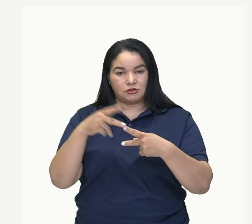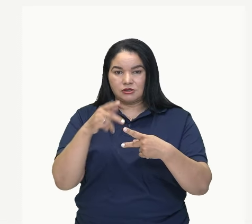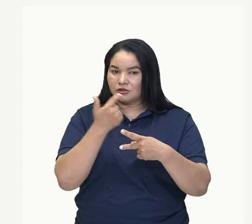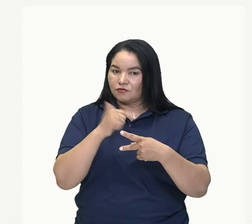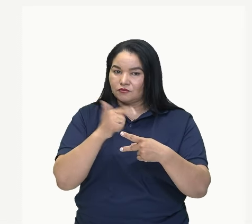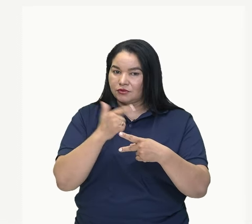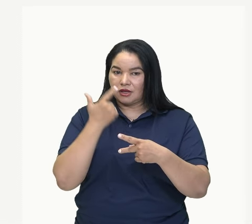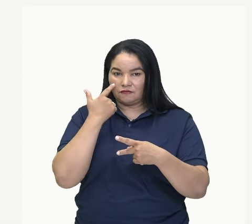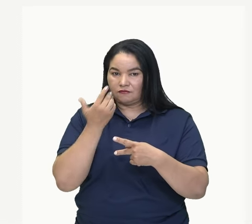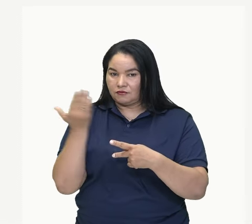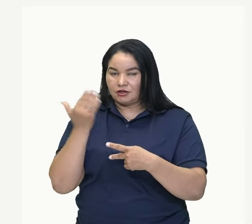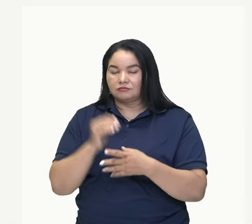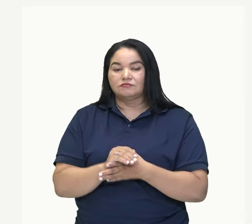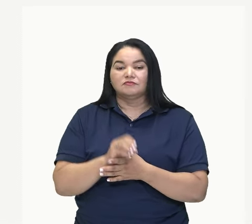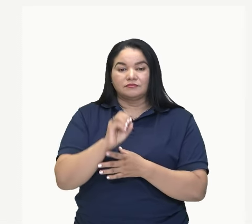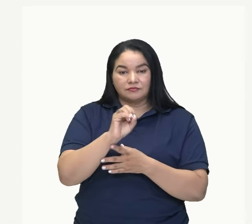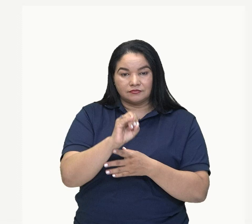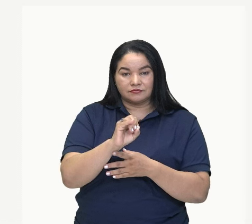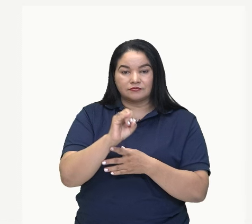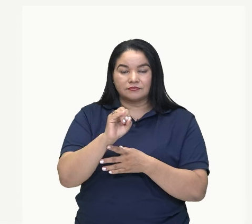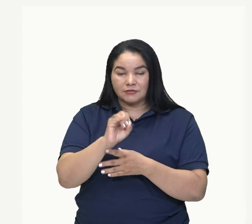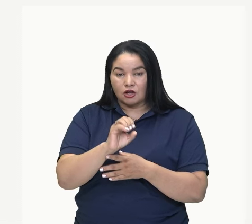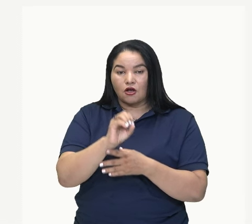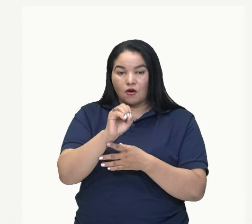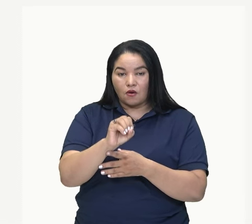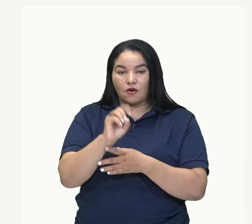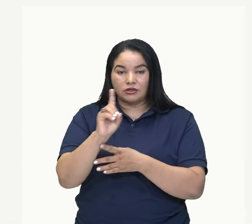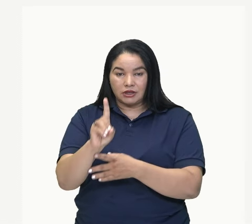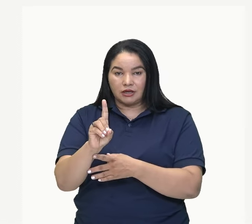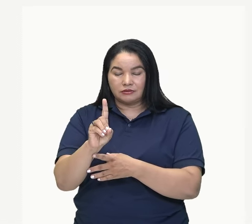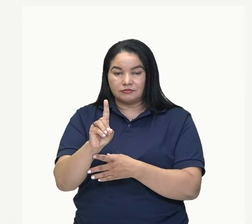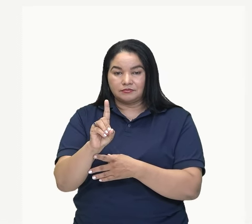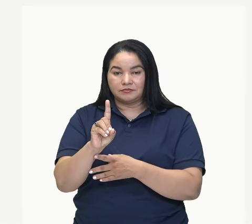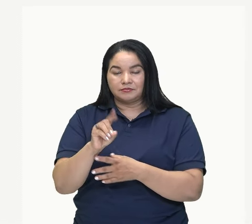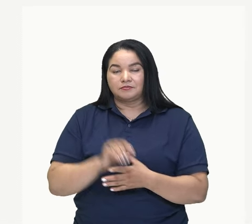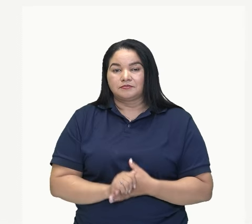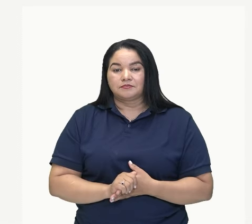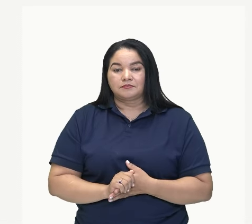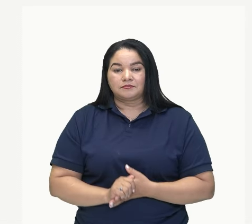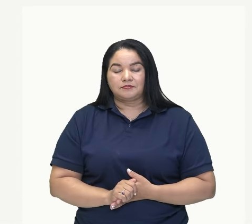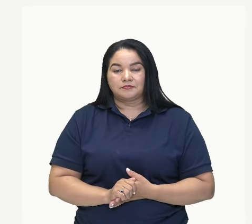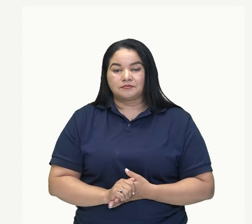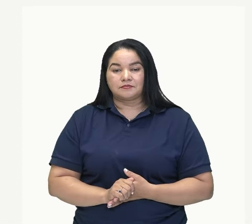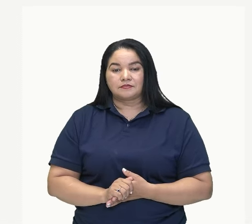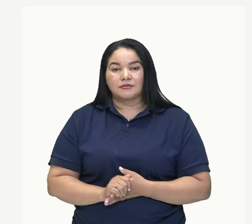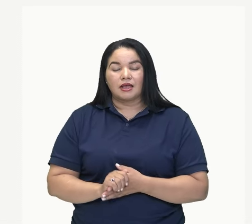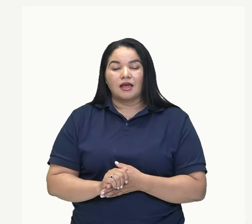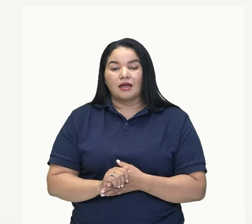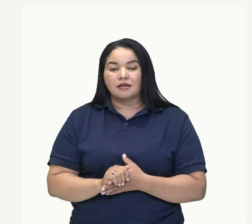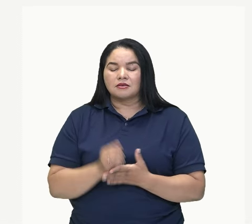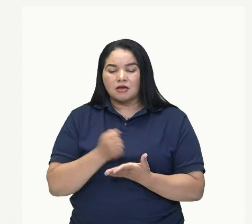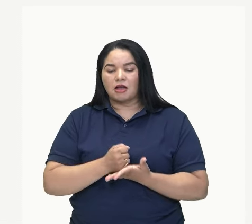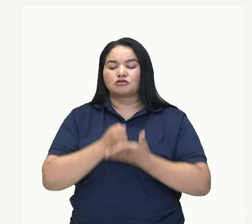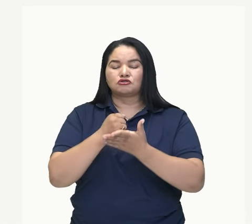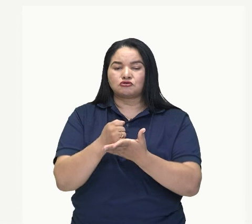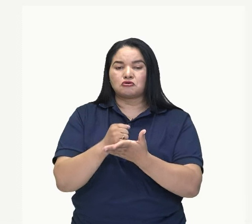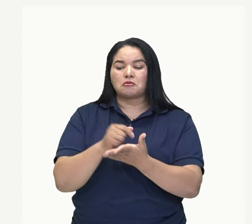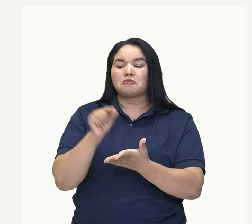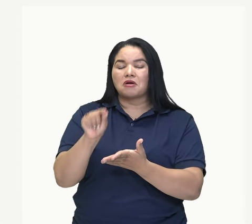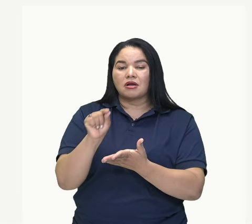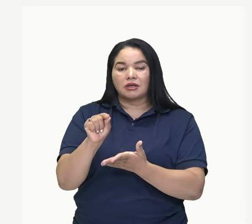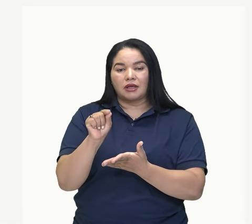Isso é o objeto direto, portanto. E ofereceu ajuda ao necessitado. Então, nota que